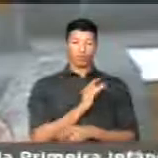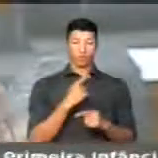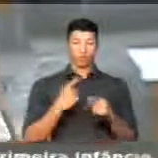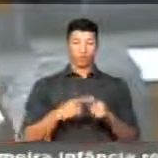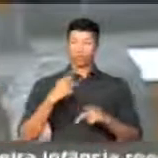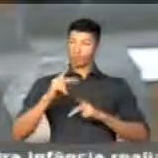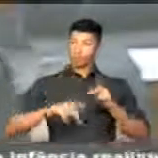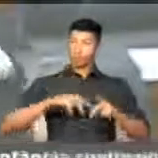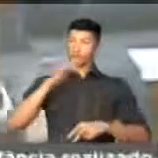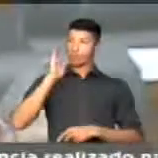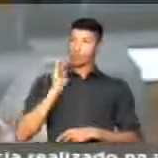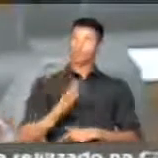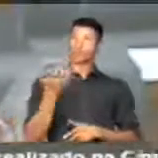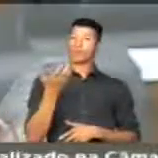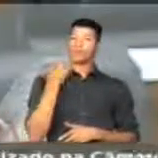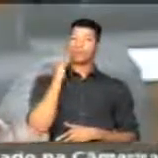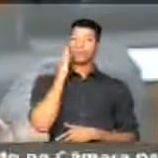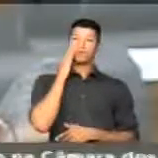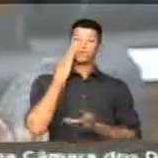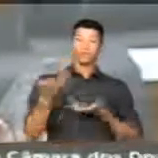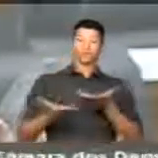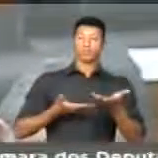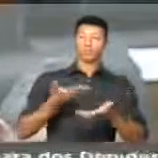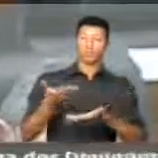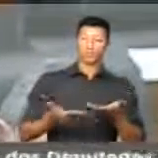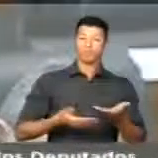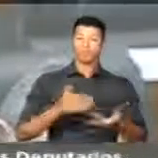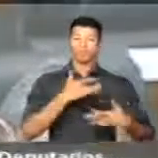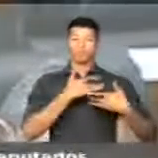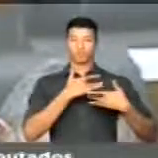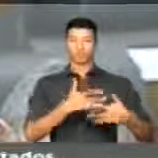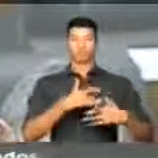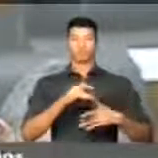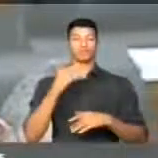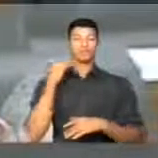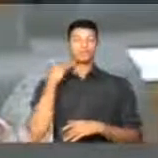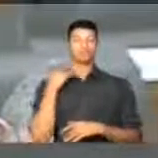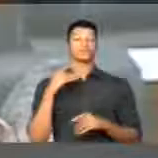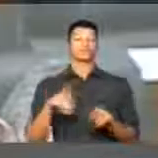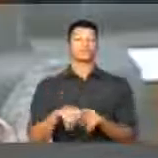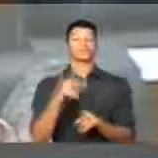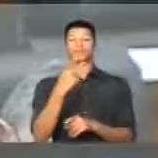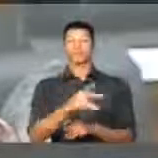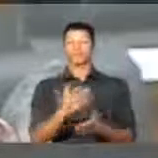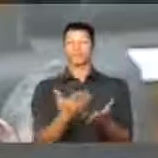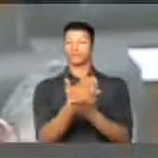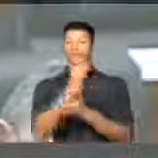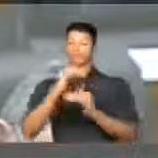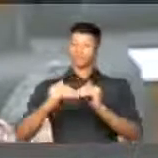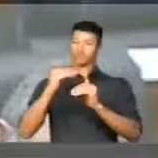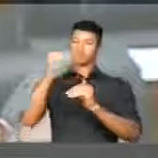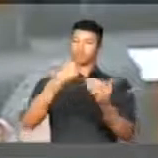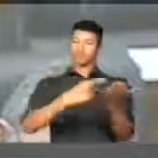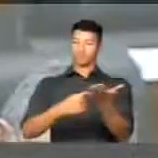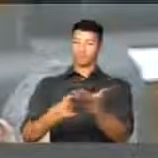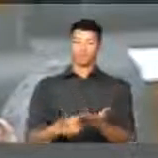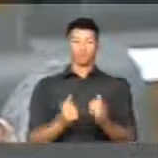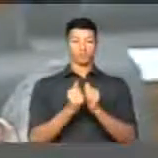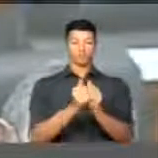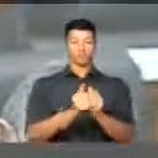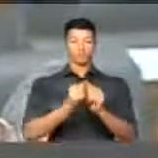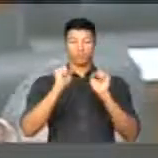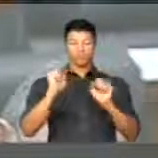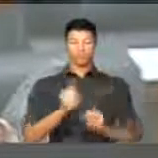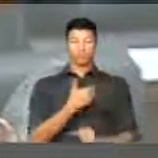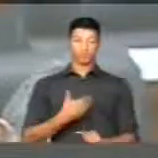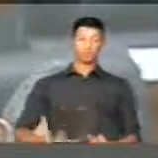povo brasileiro quer saber a relação generosa deste banco e a sua ascensão e a sua relação com o poder